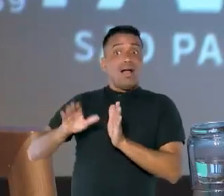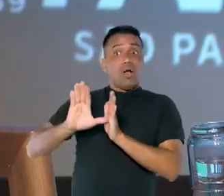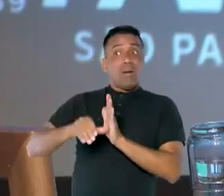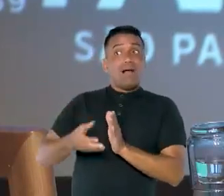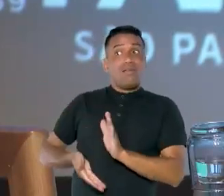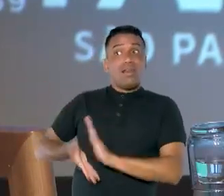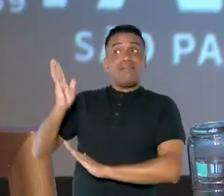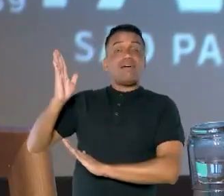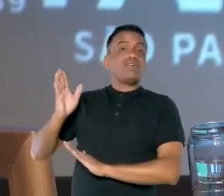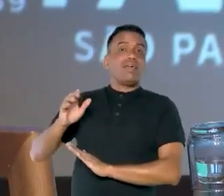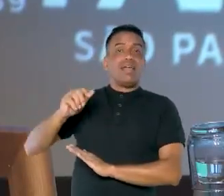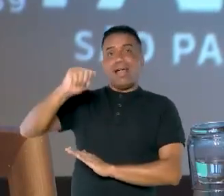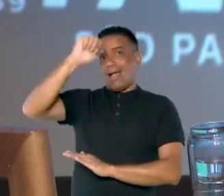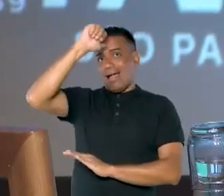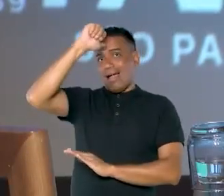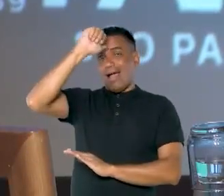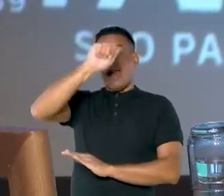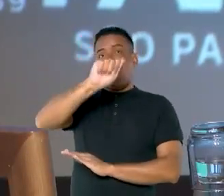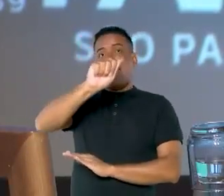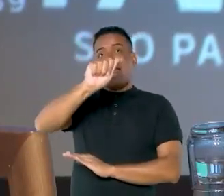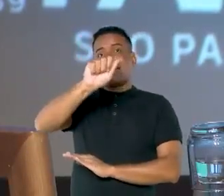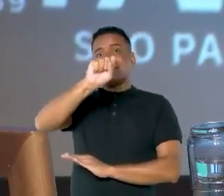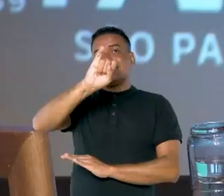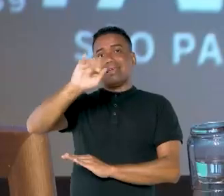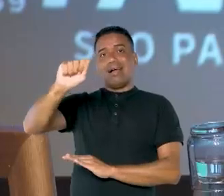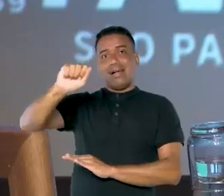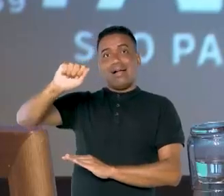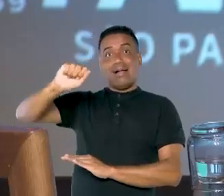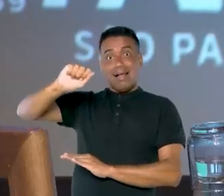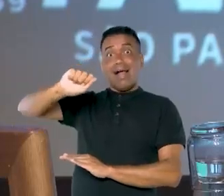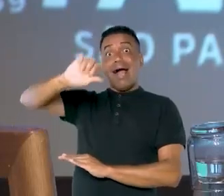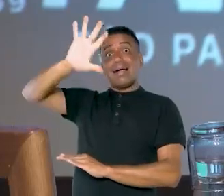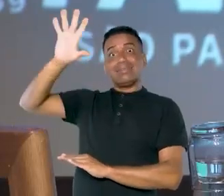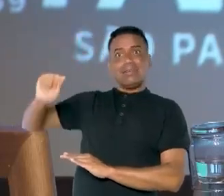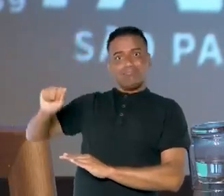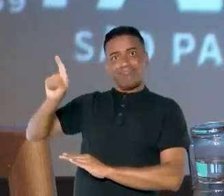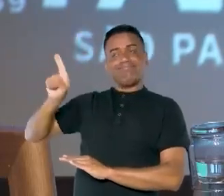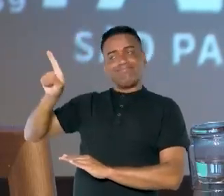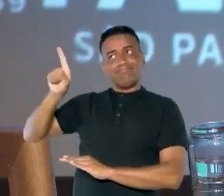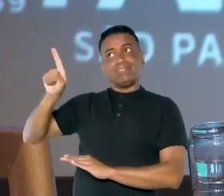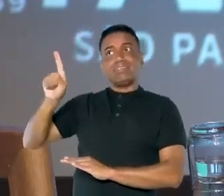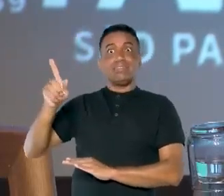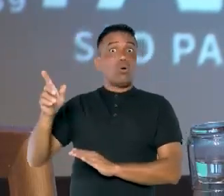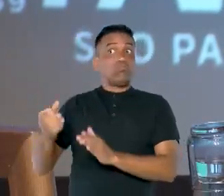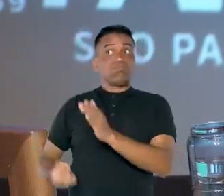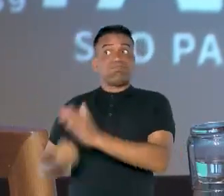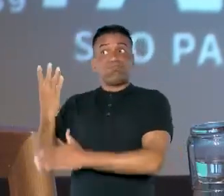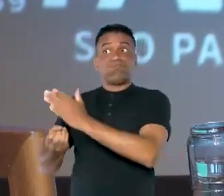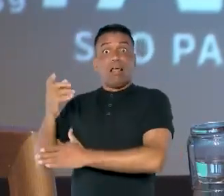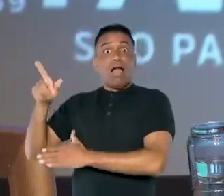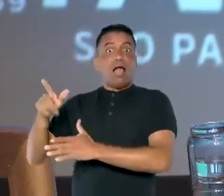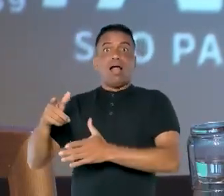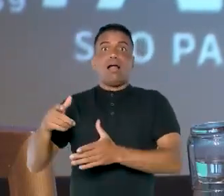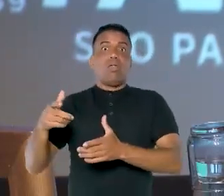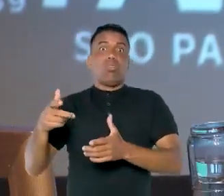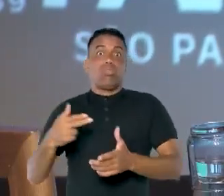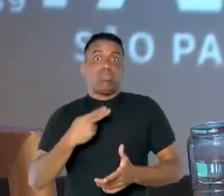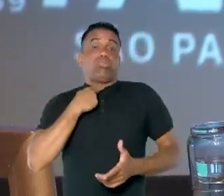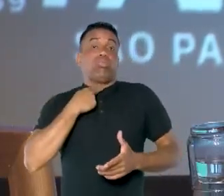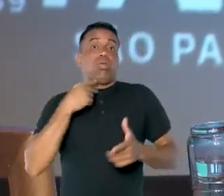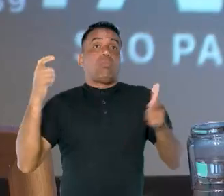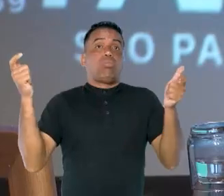maciça de borracha e até suplantou a produção brasileira.